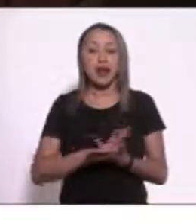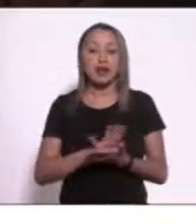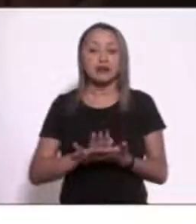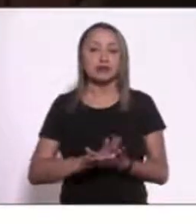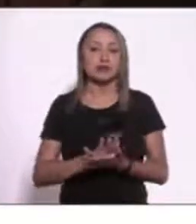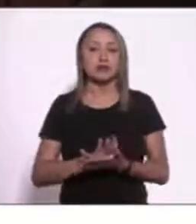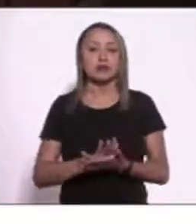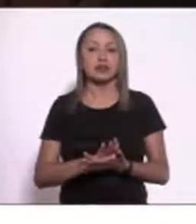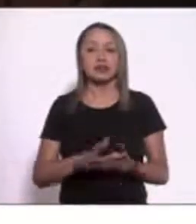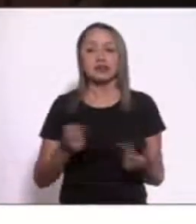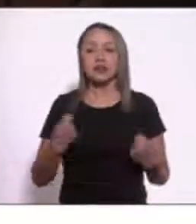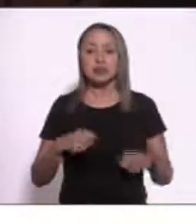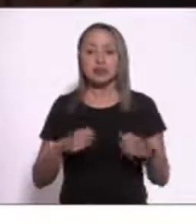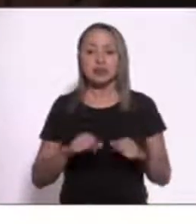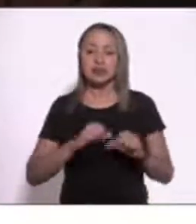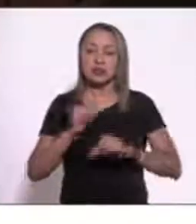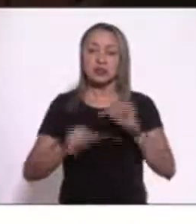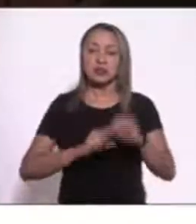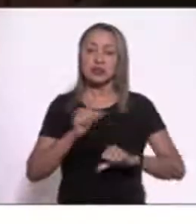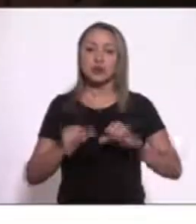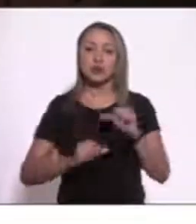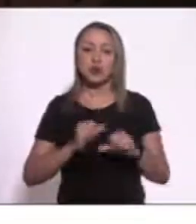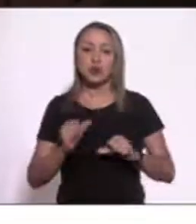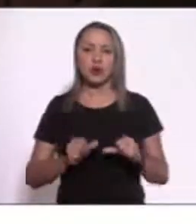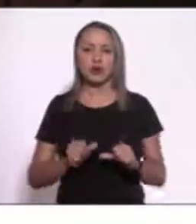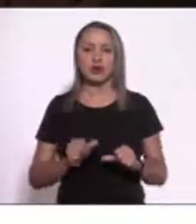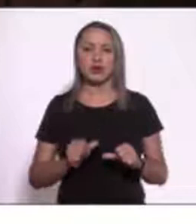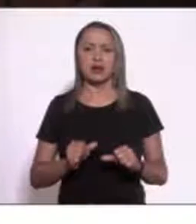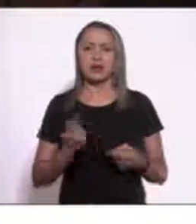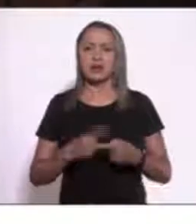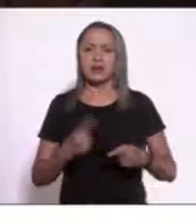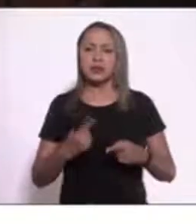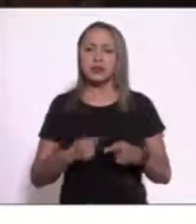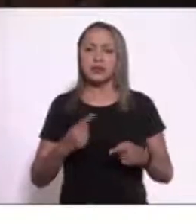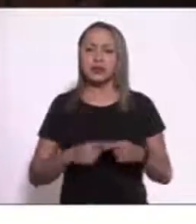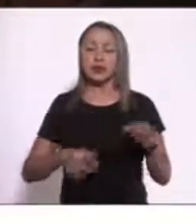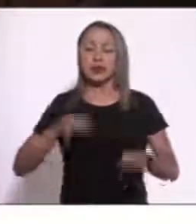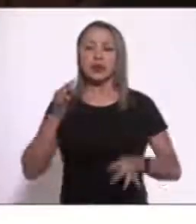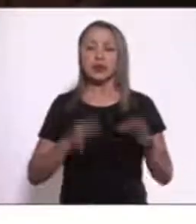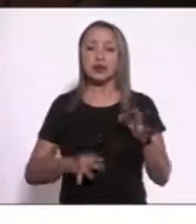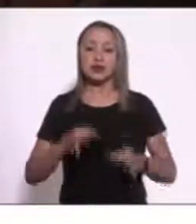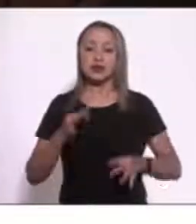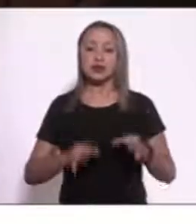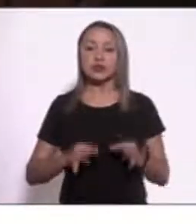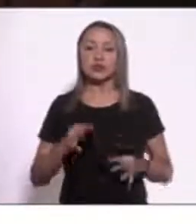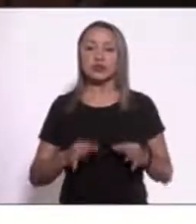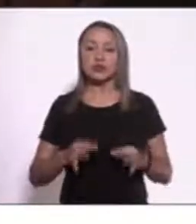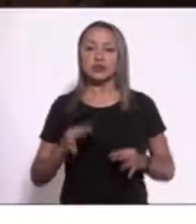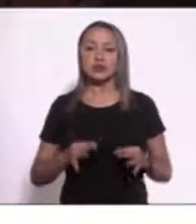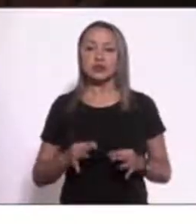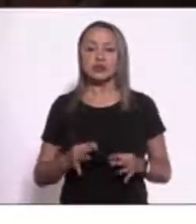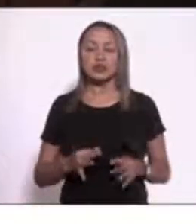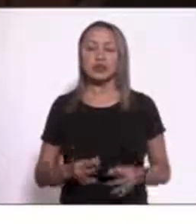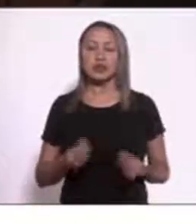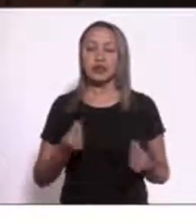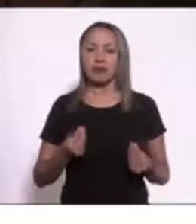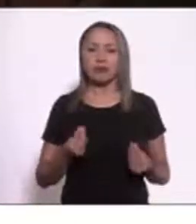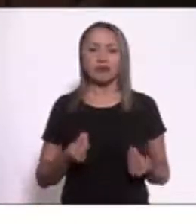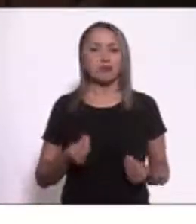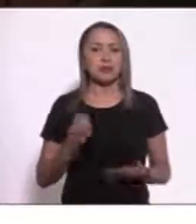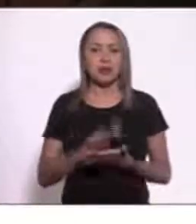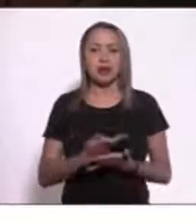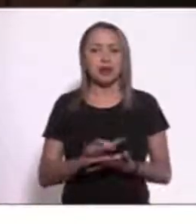tal reajuste. De modo que a sombra da razão e da justiça não se sustenta tal